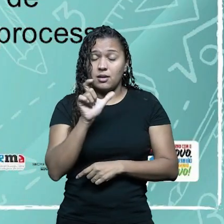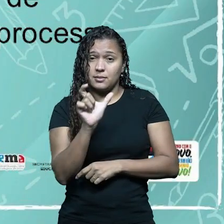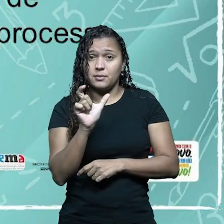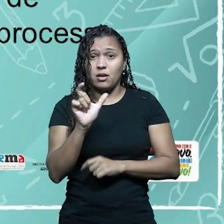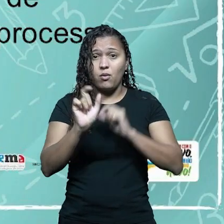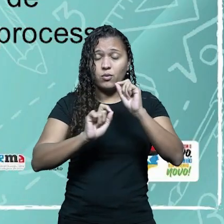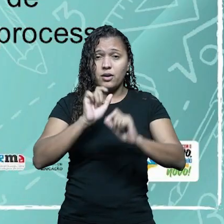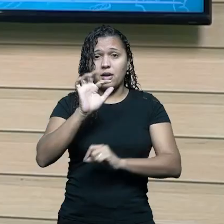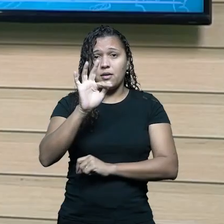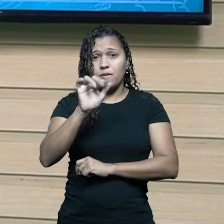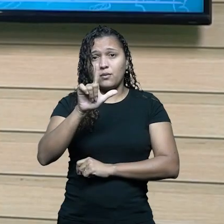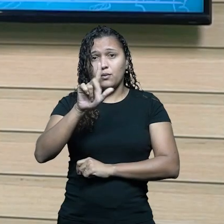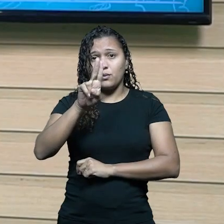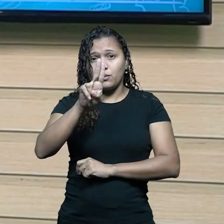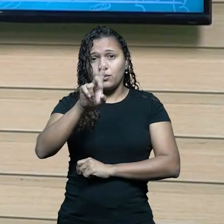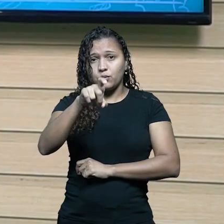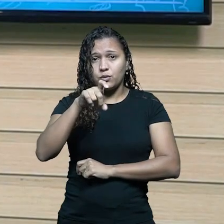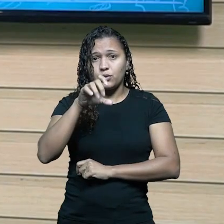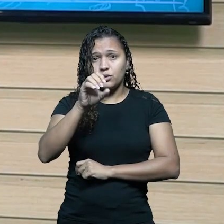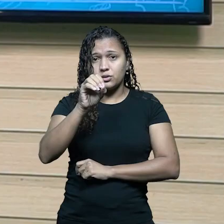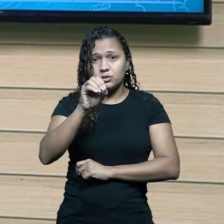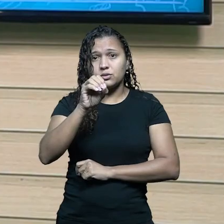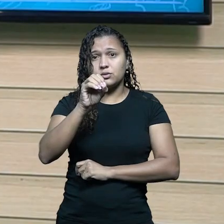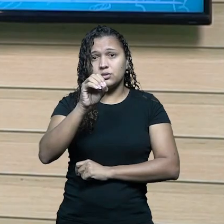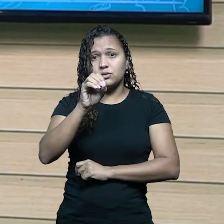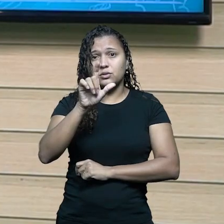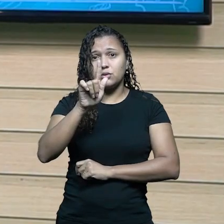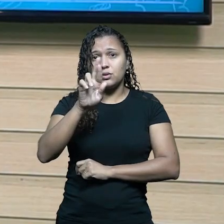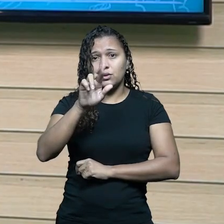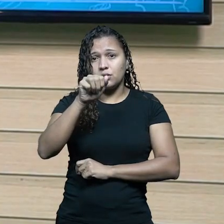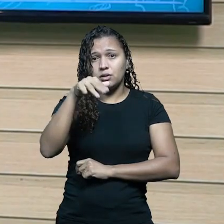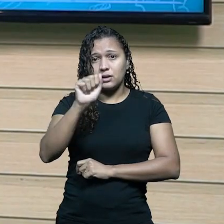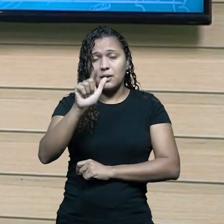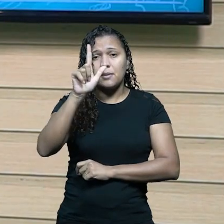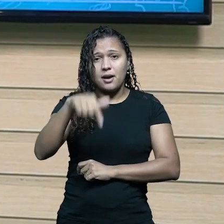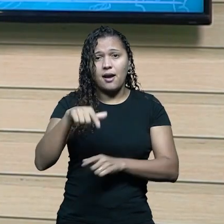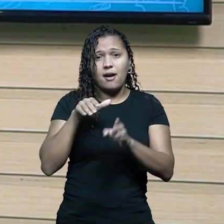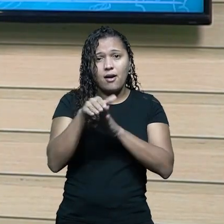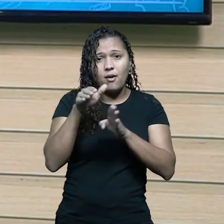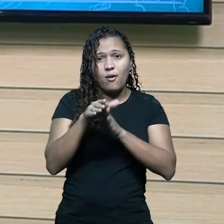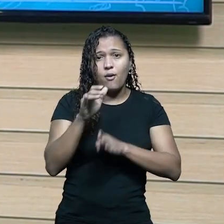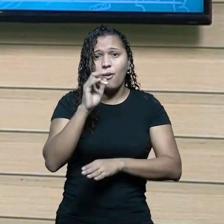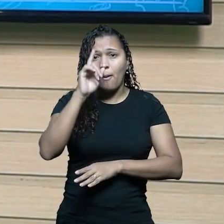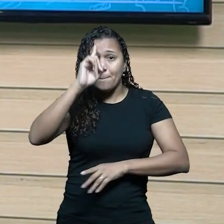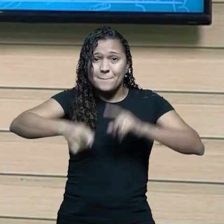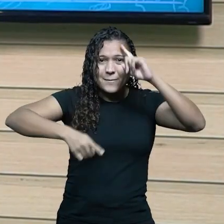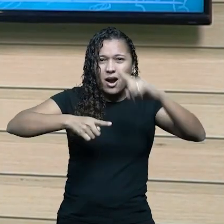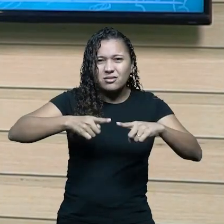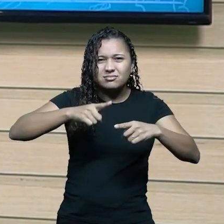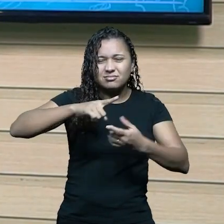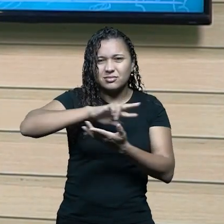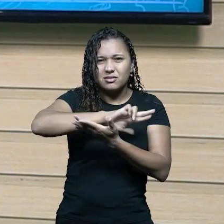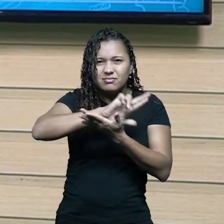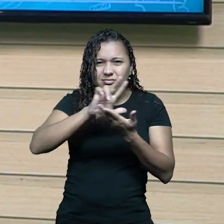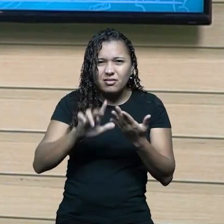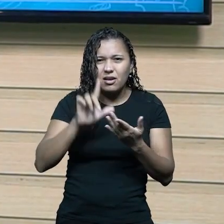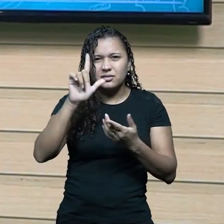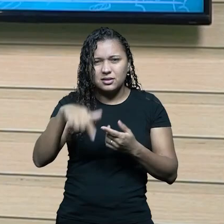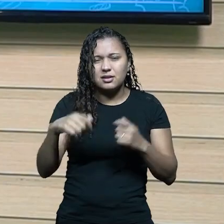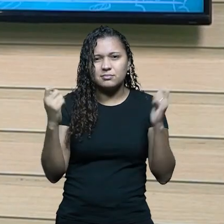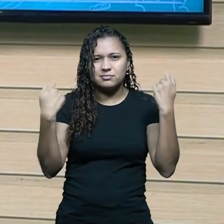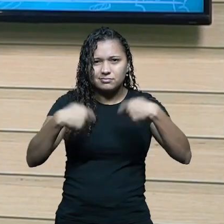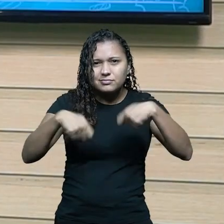ser uma sequência de ordens a serem executadas dentro do desenho técnico para